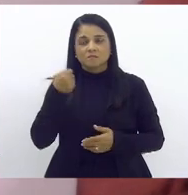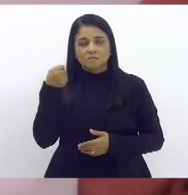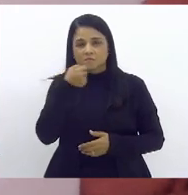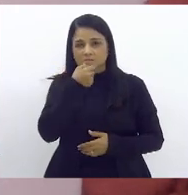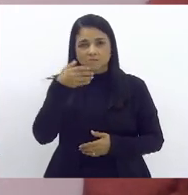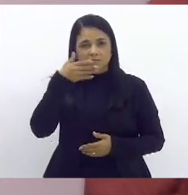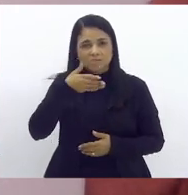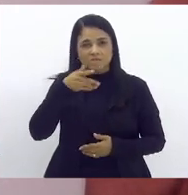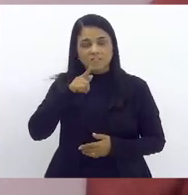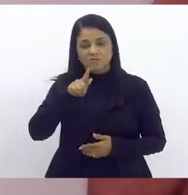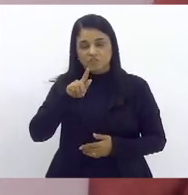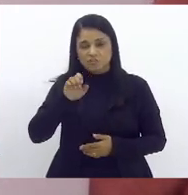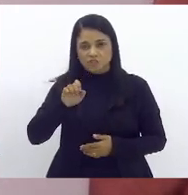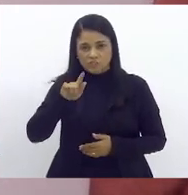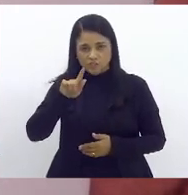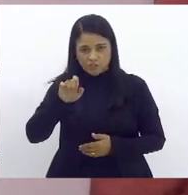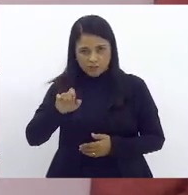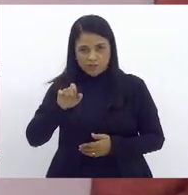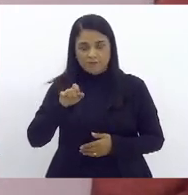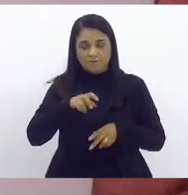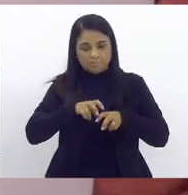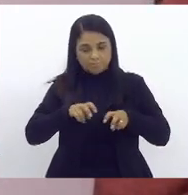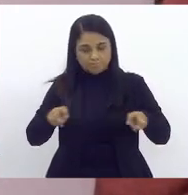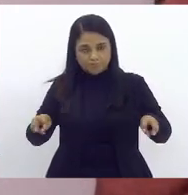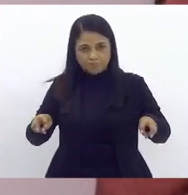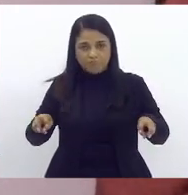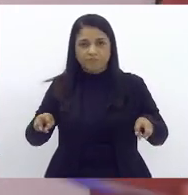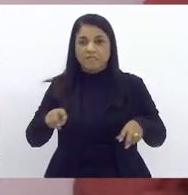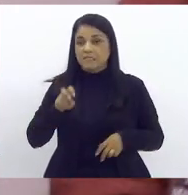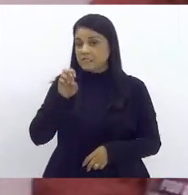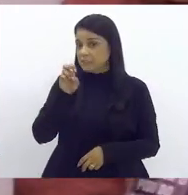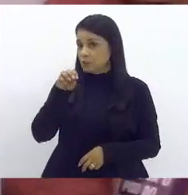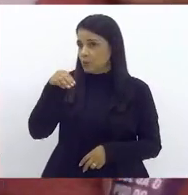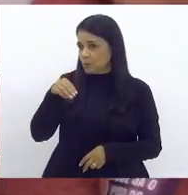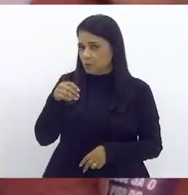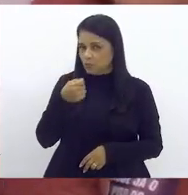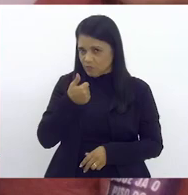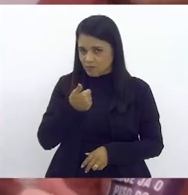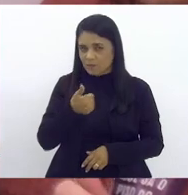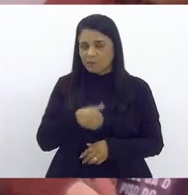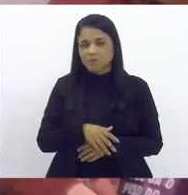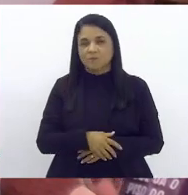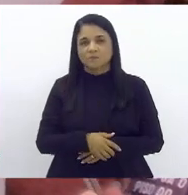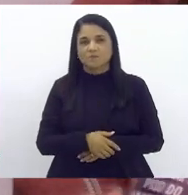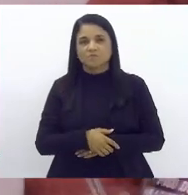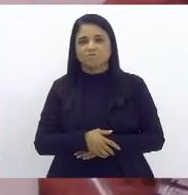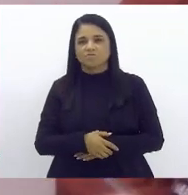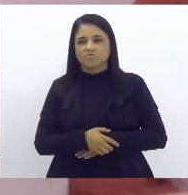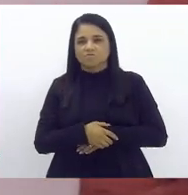agora para a GG, que está aqui na mesa conosco. GG, você tem 5 minutos, querida.